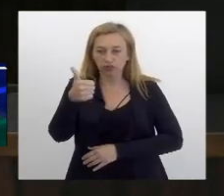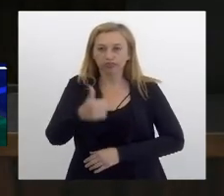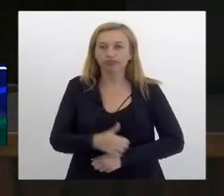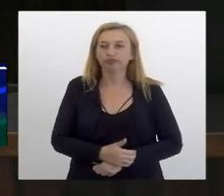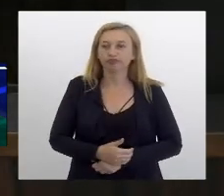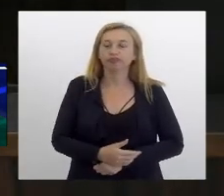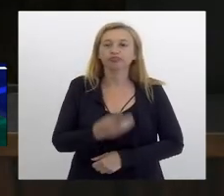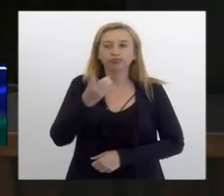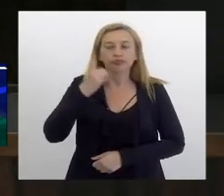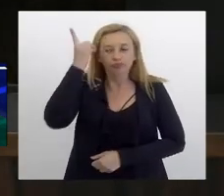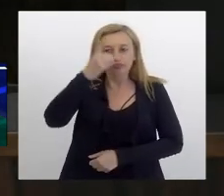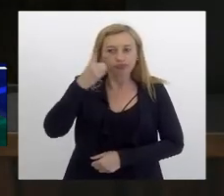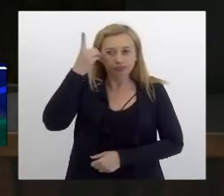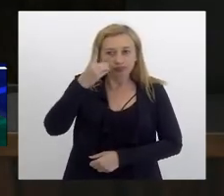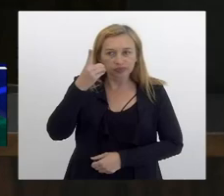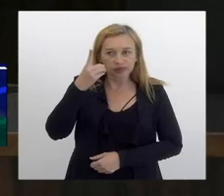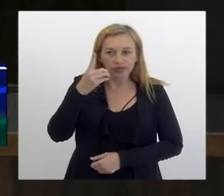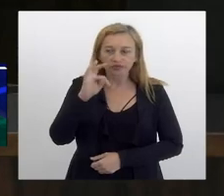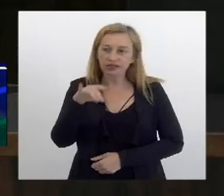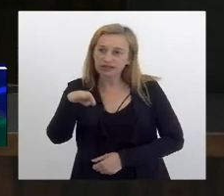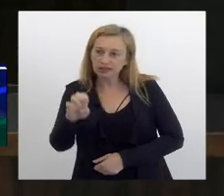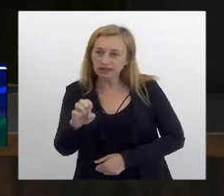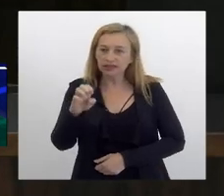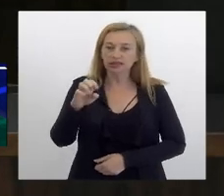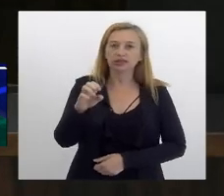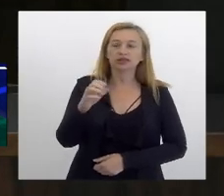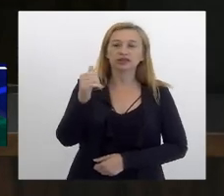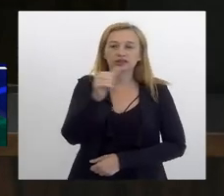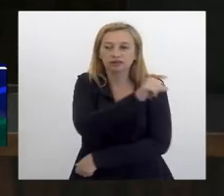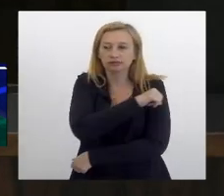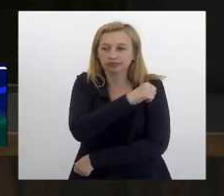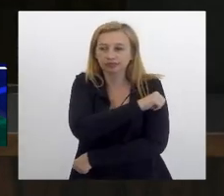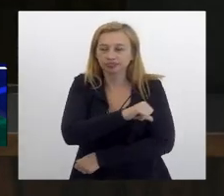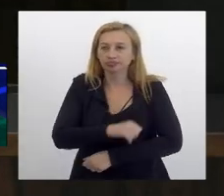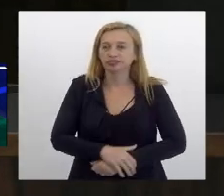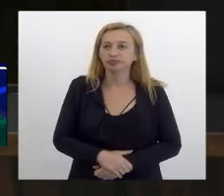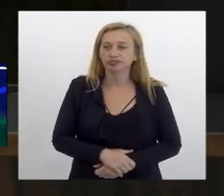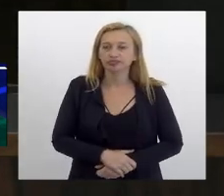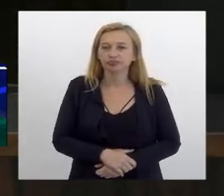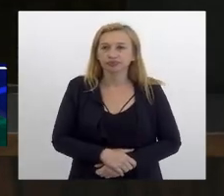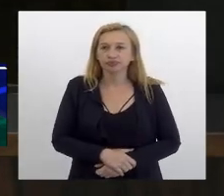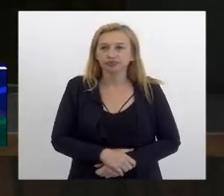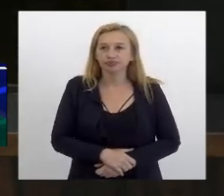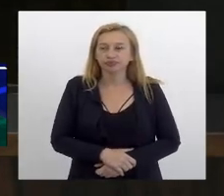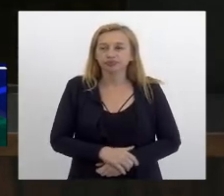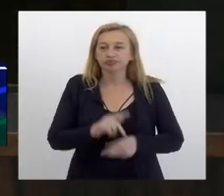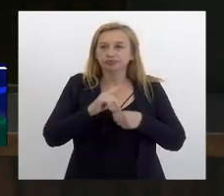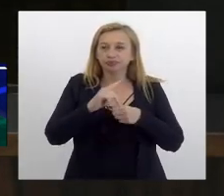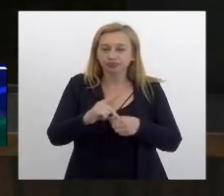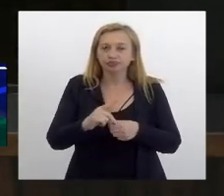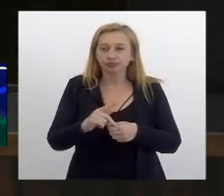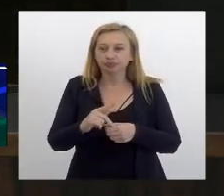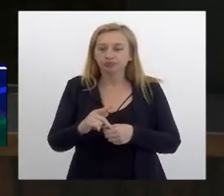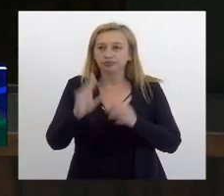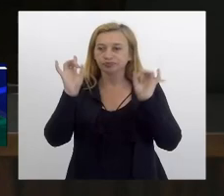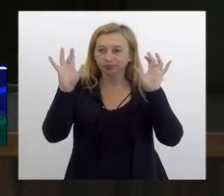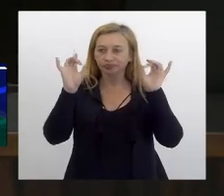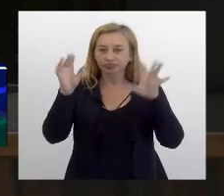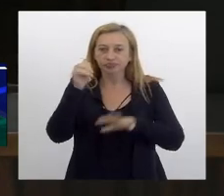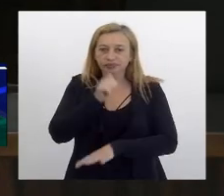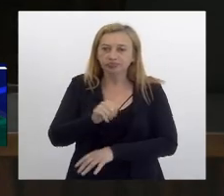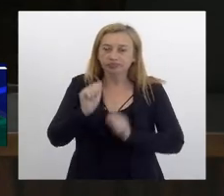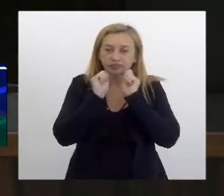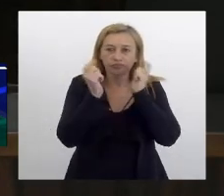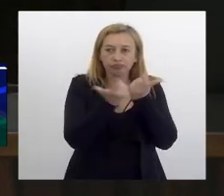de autoria das deputadas Franciane Mota e enfermeira Regiane, que institui a Procuradoria Especial da Mulher na Assembleia Legislativa